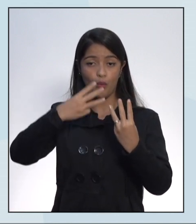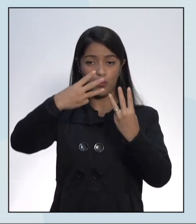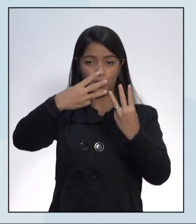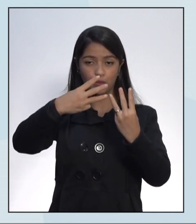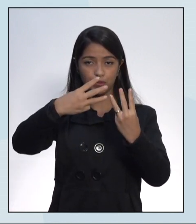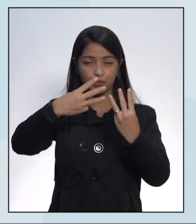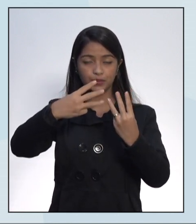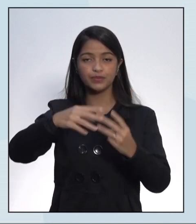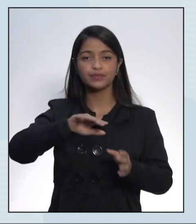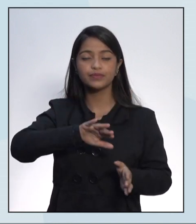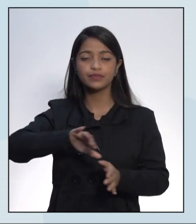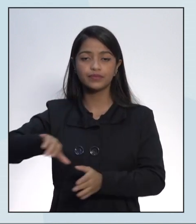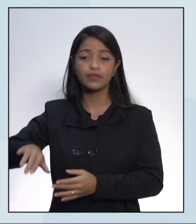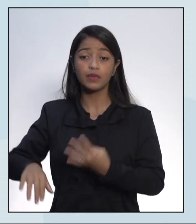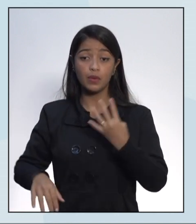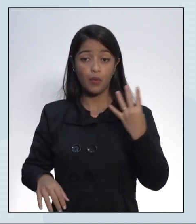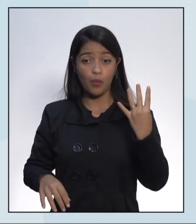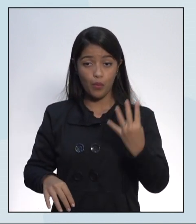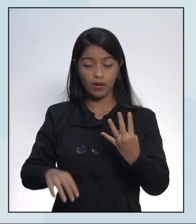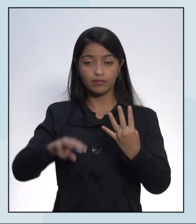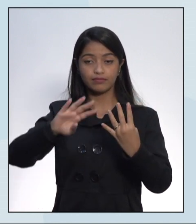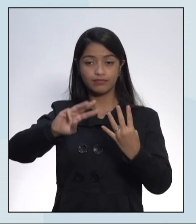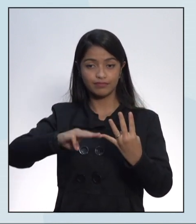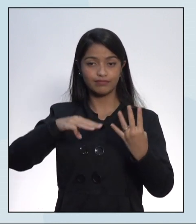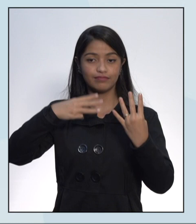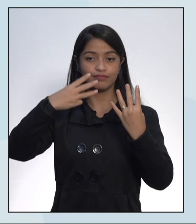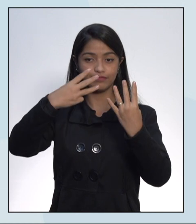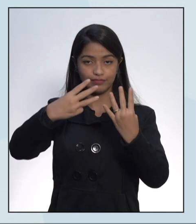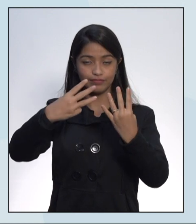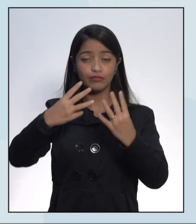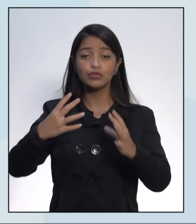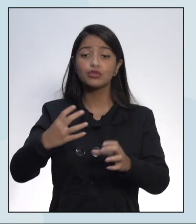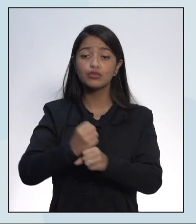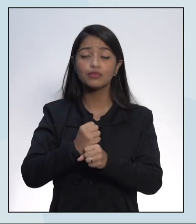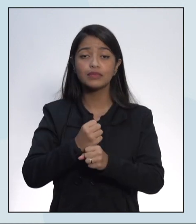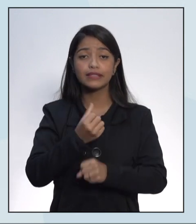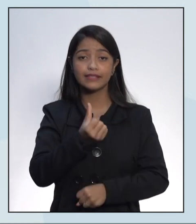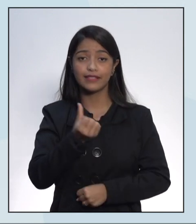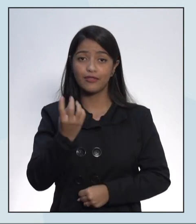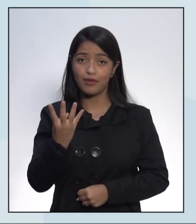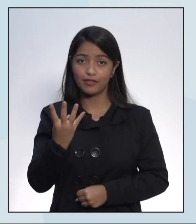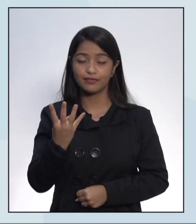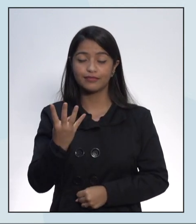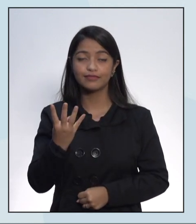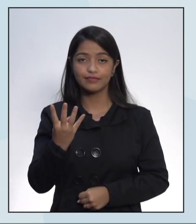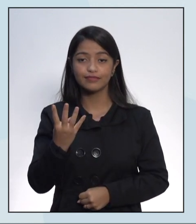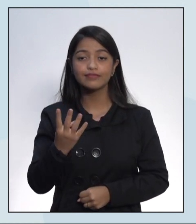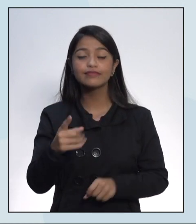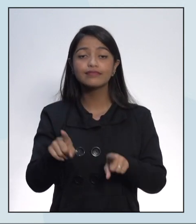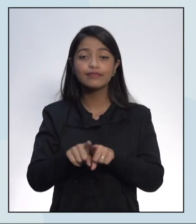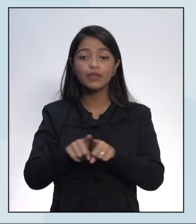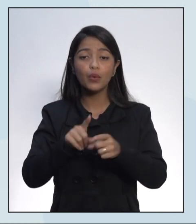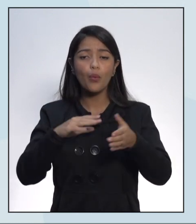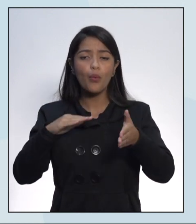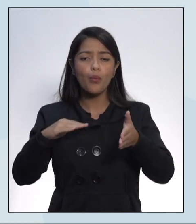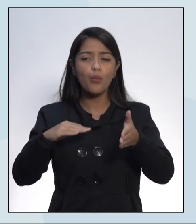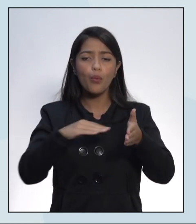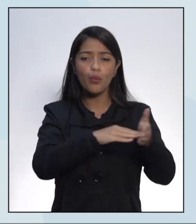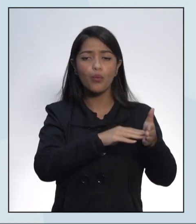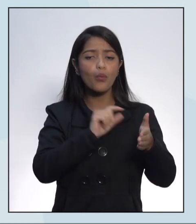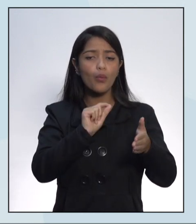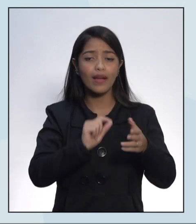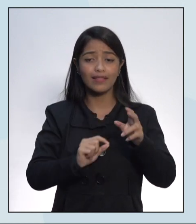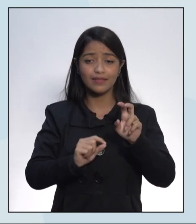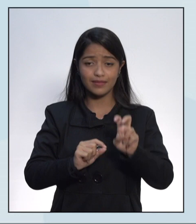gente perguntou na aula passada, 4 ao cubo, né? Deu 64, se eu não me engano, né? E a última seria 5 ao cubo, que